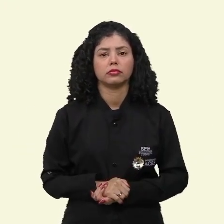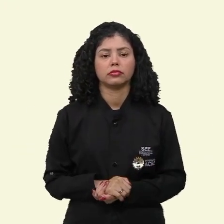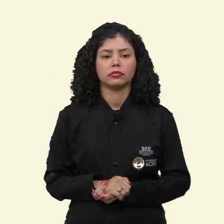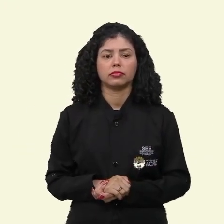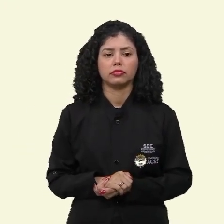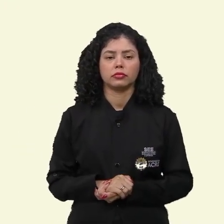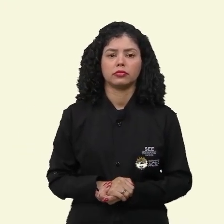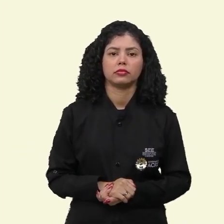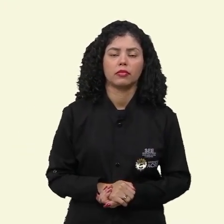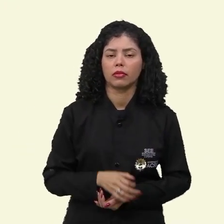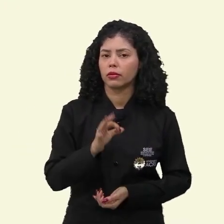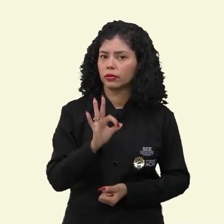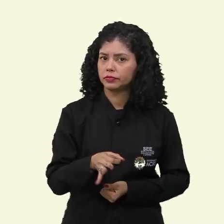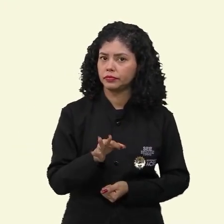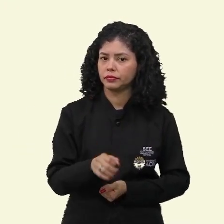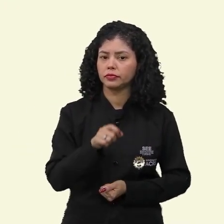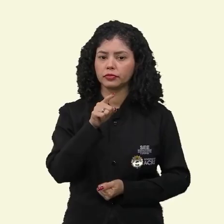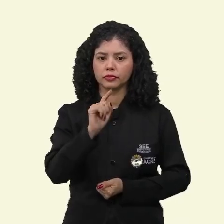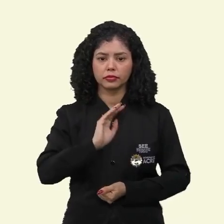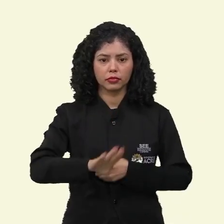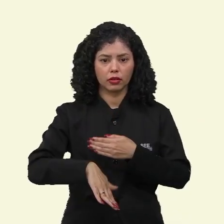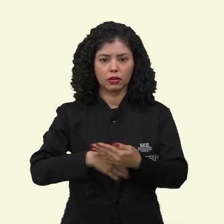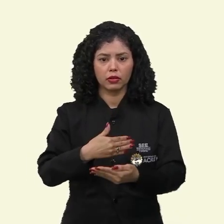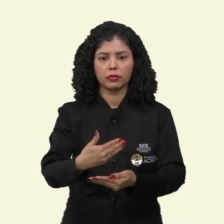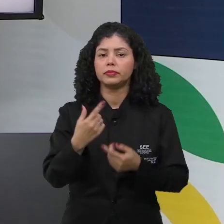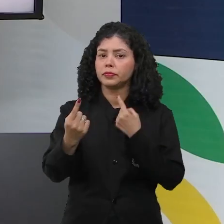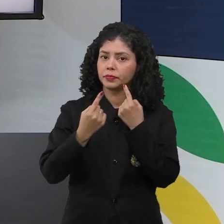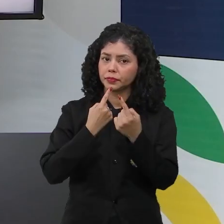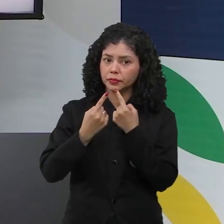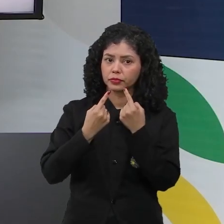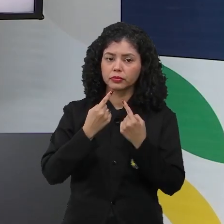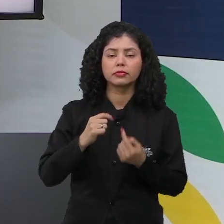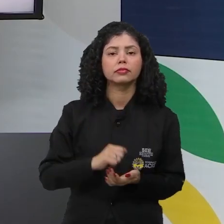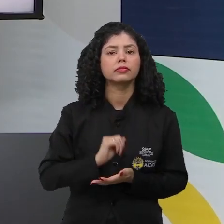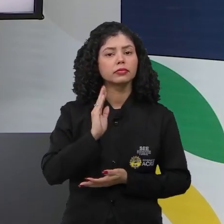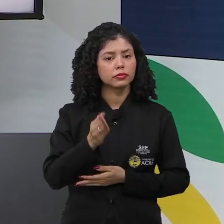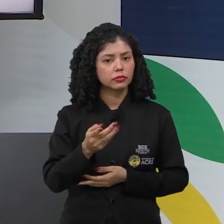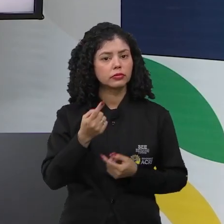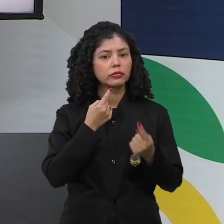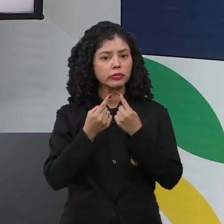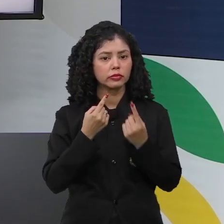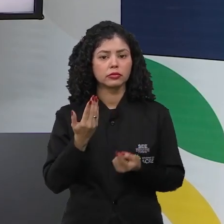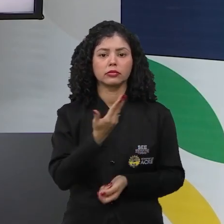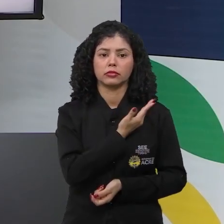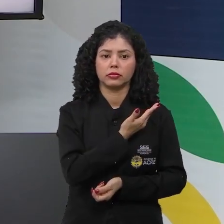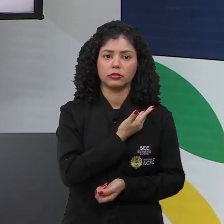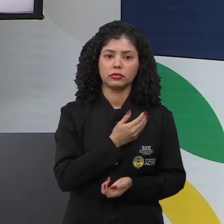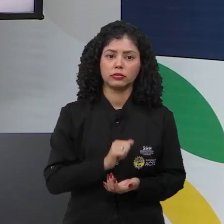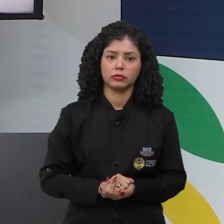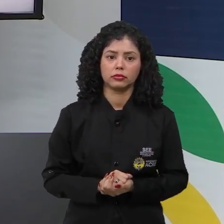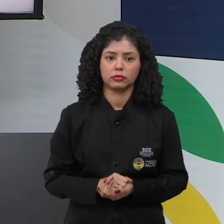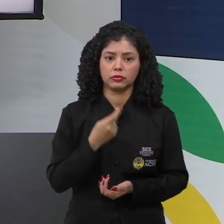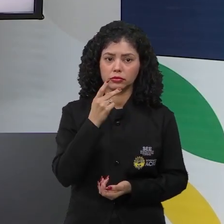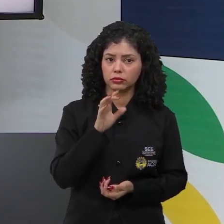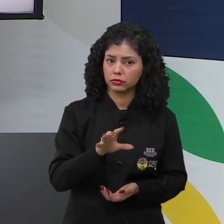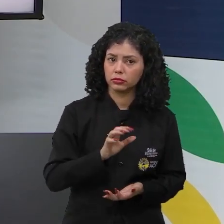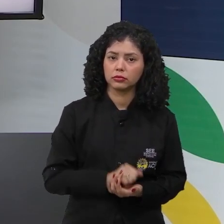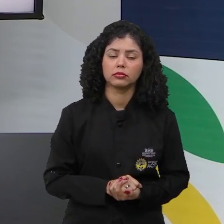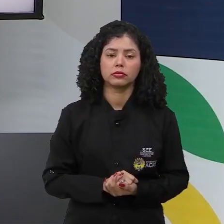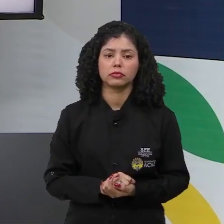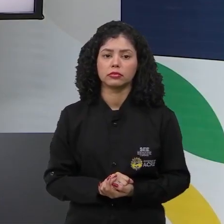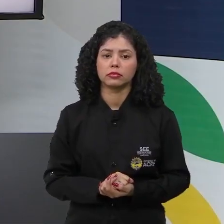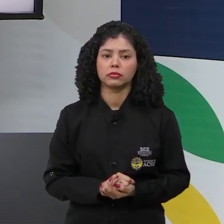sair hoje. Com certeza, no seu processo comunicativo, você está conversando lá com seu colega, você fala isso. A